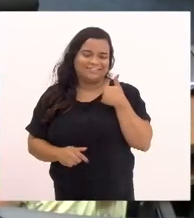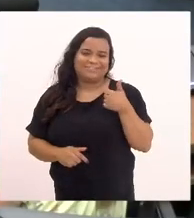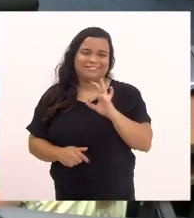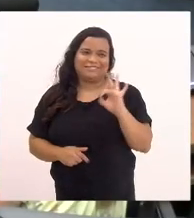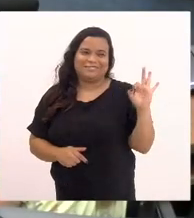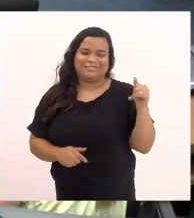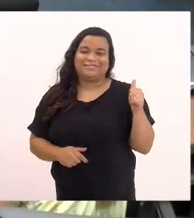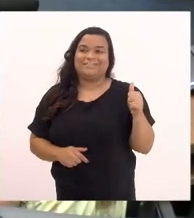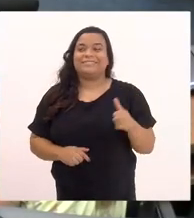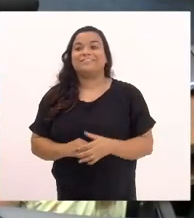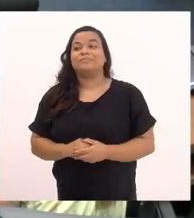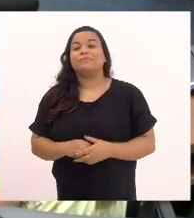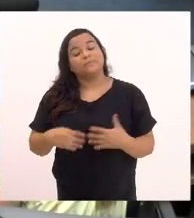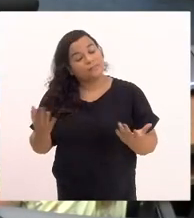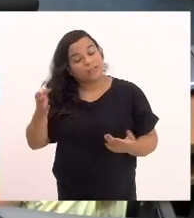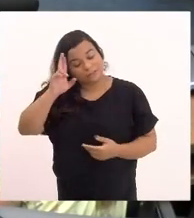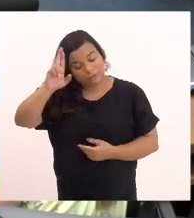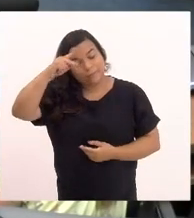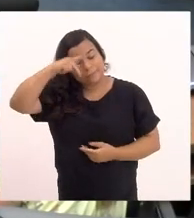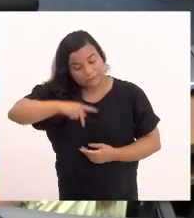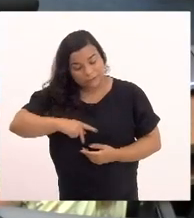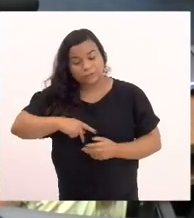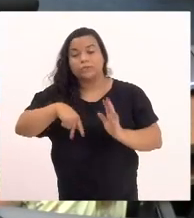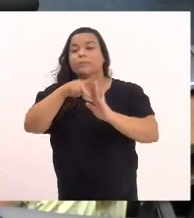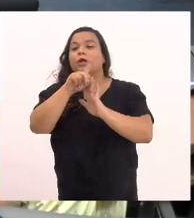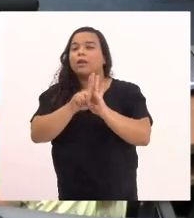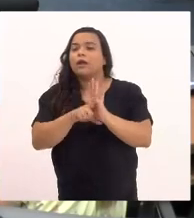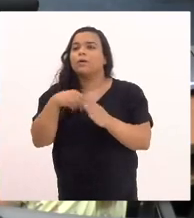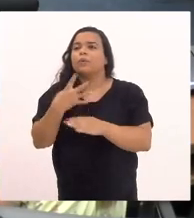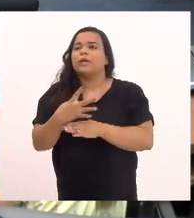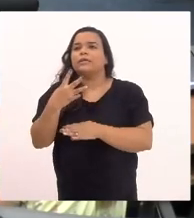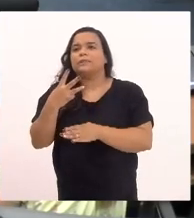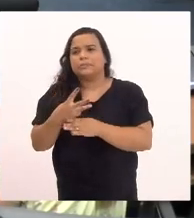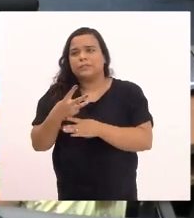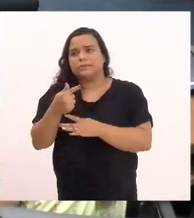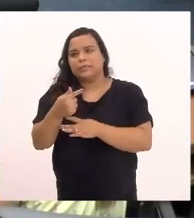Senhor presidente, projeto de lei 4374 de 21,